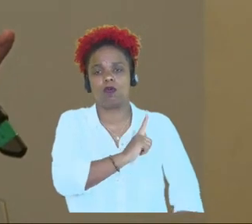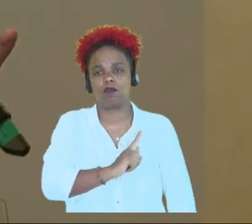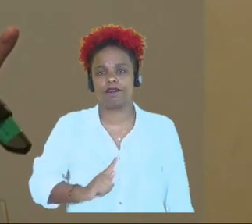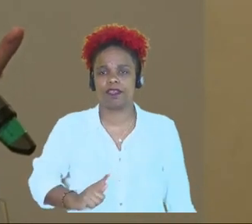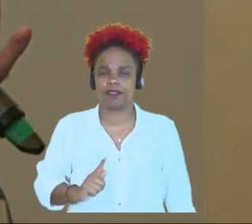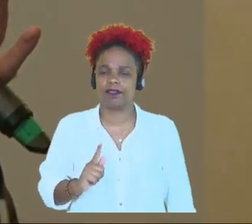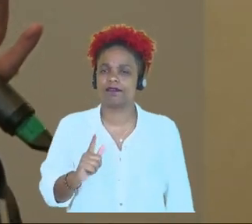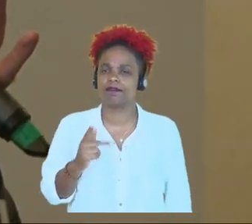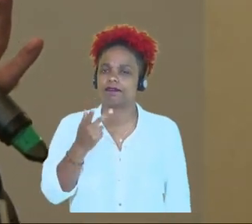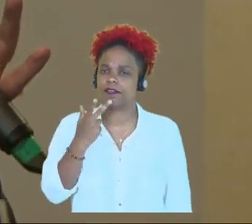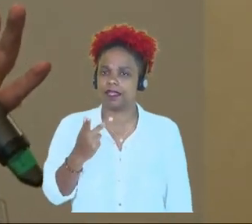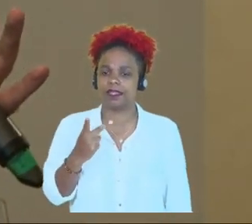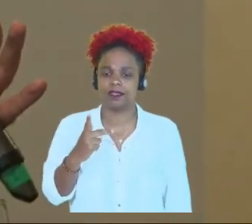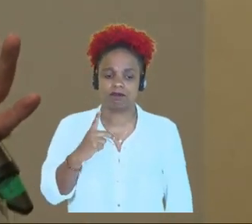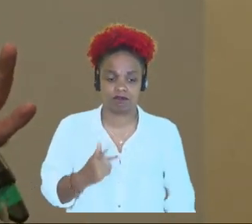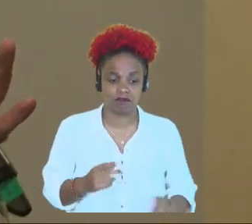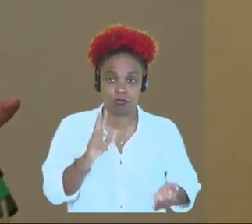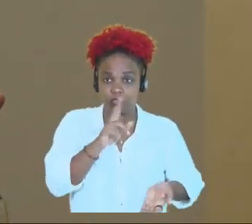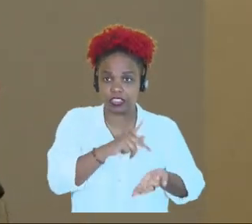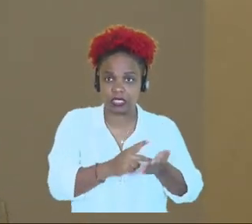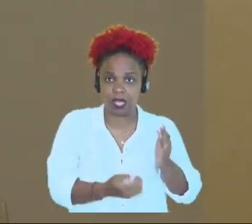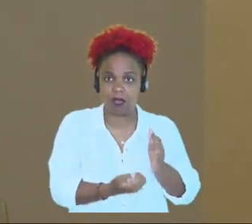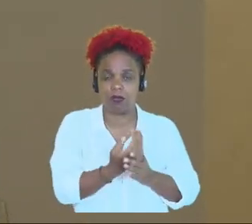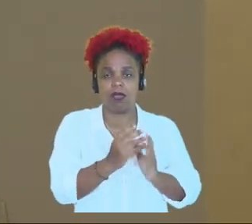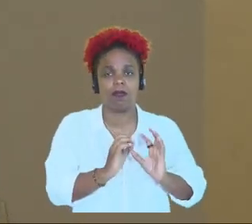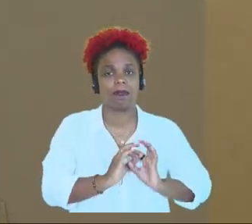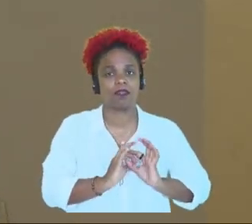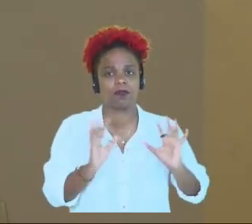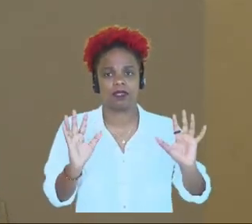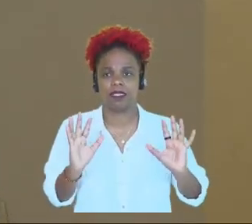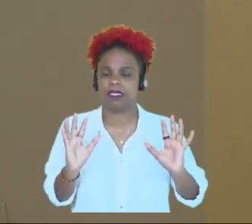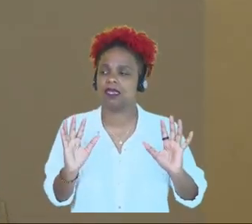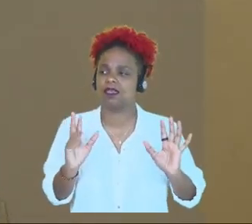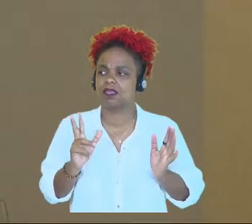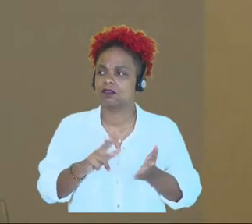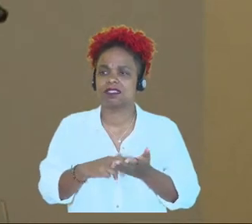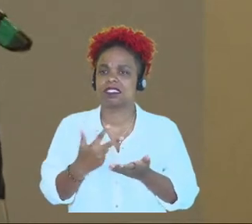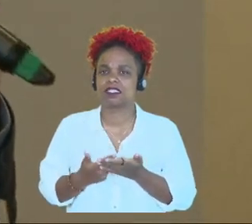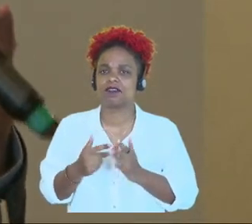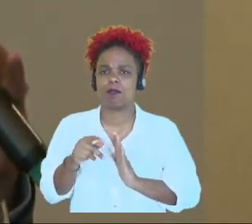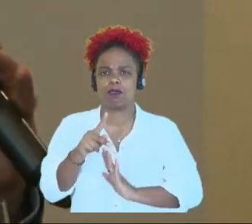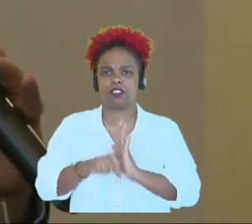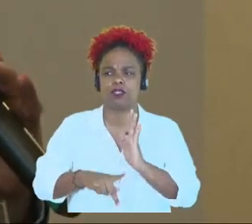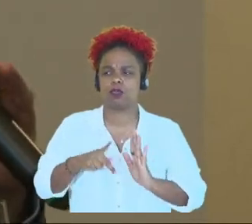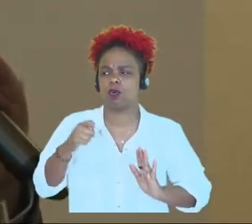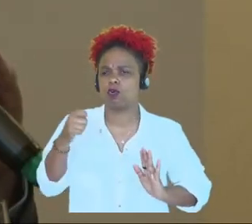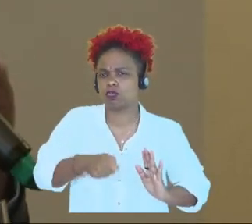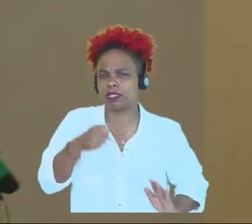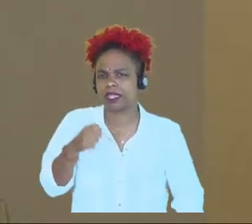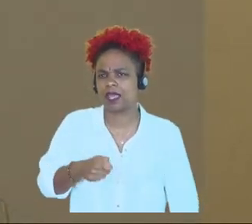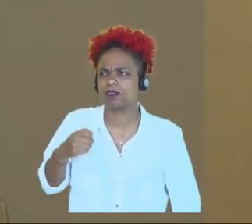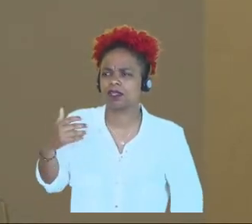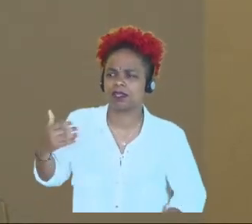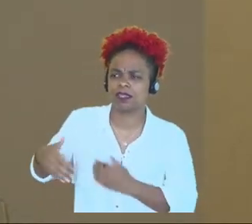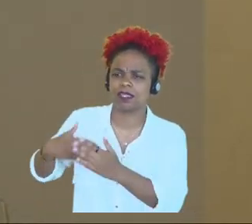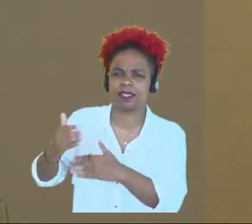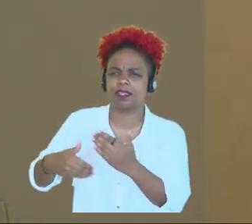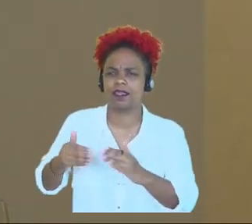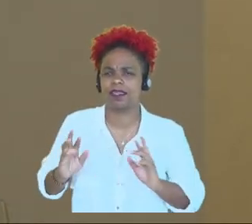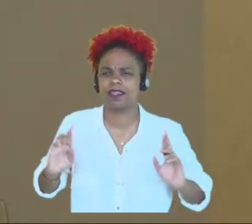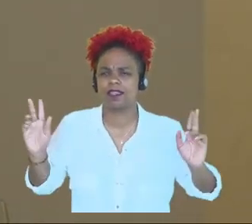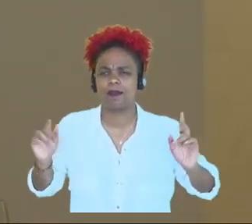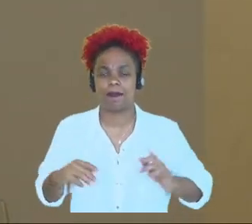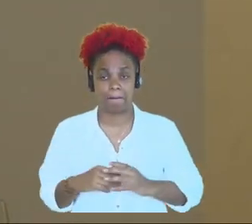problema original para a democracia, ainda que ela não signifique um projeto autoritário de longo prazo, eu não acho que seja disso que se